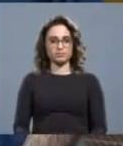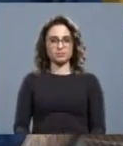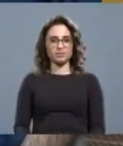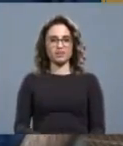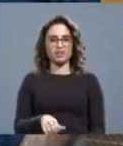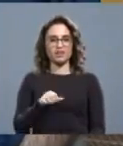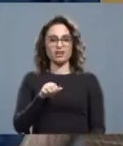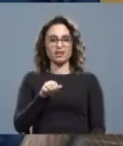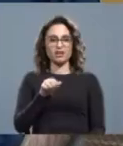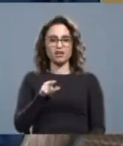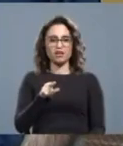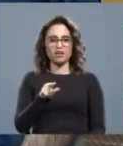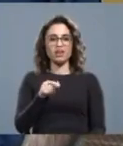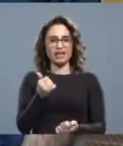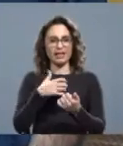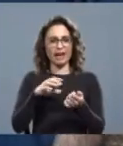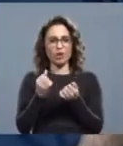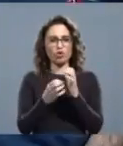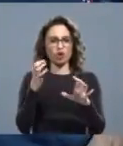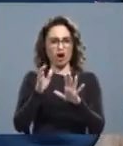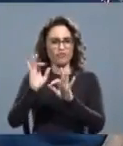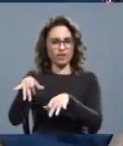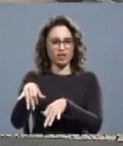inadmissível e temos que parar o autocarro.